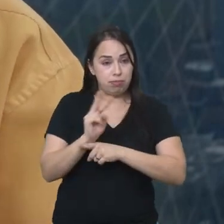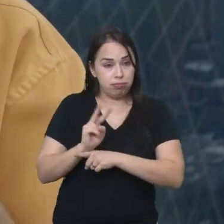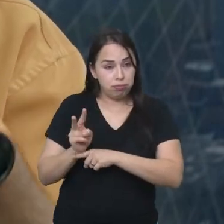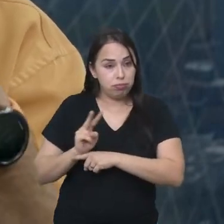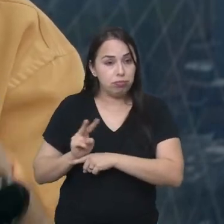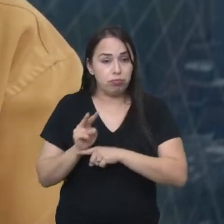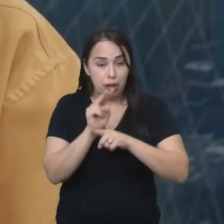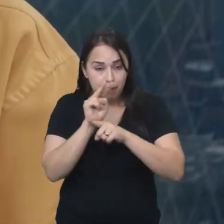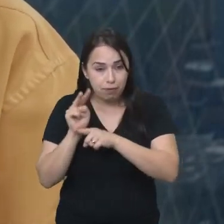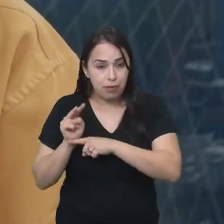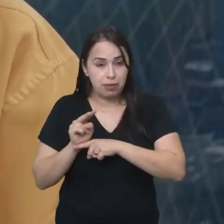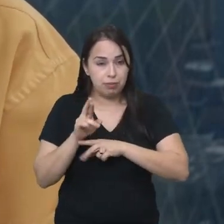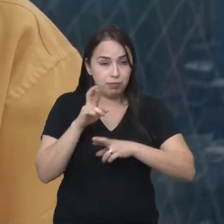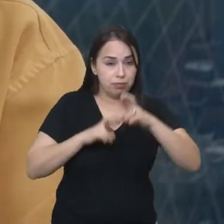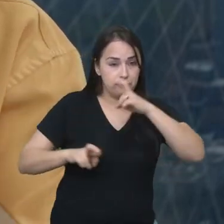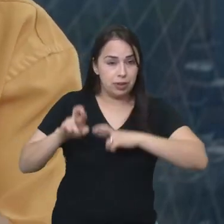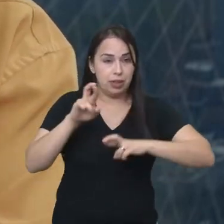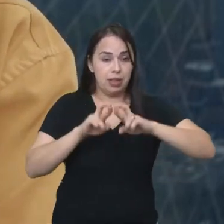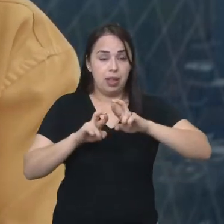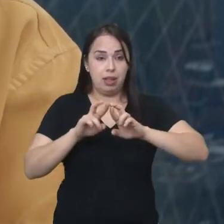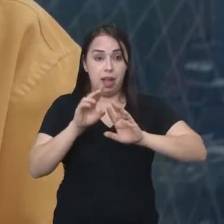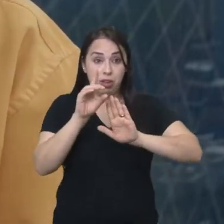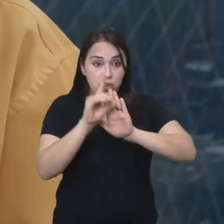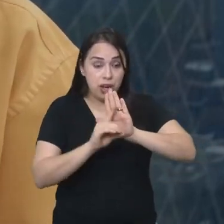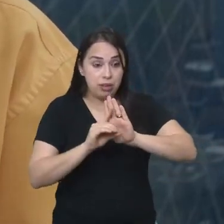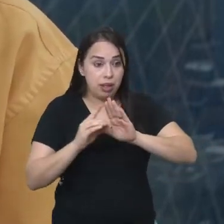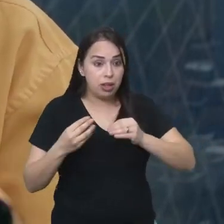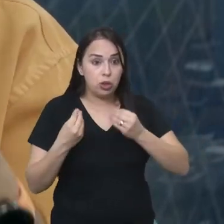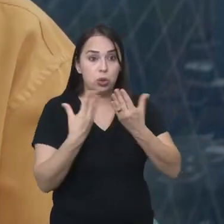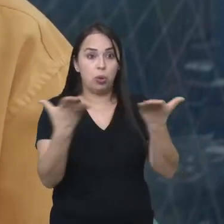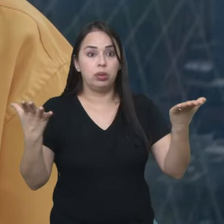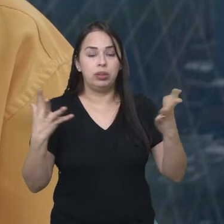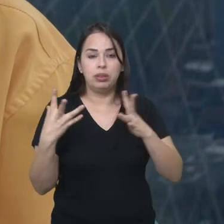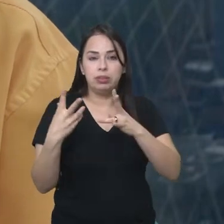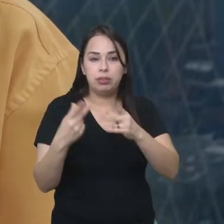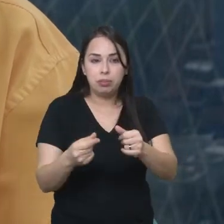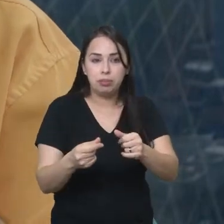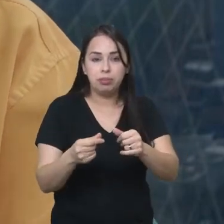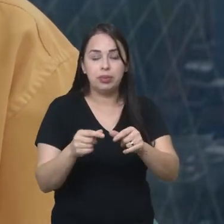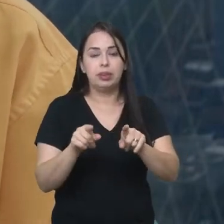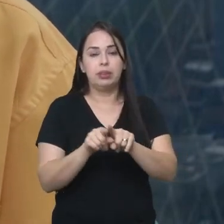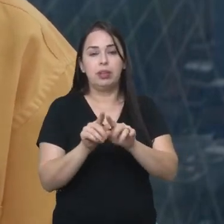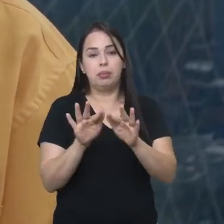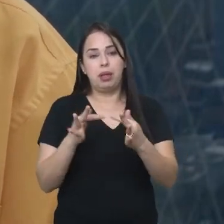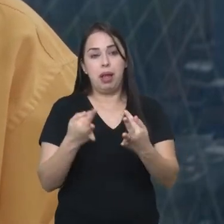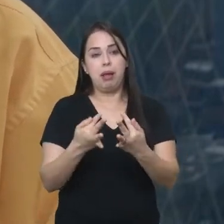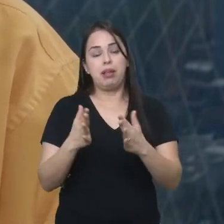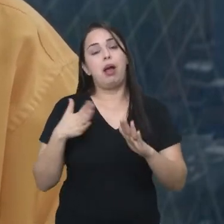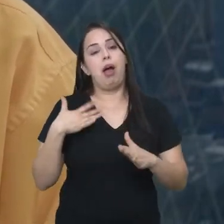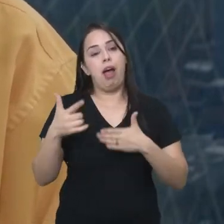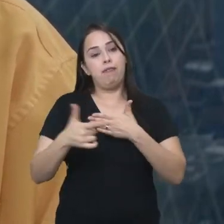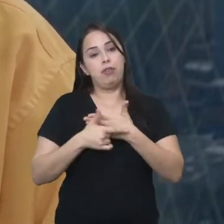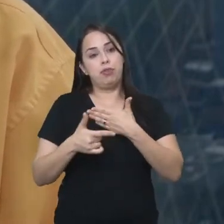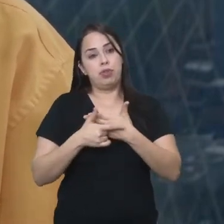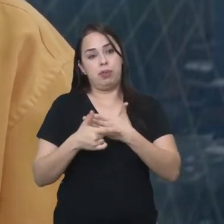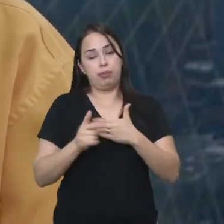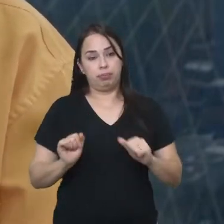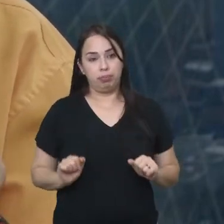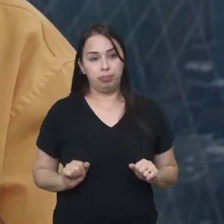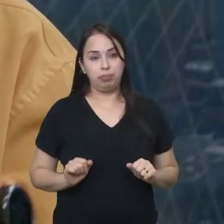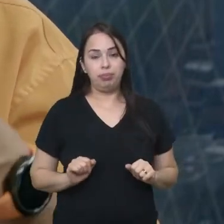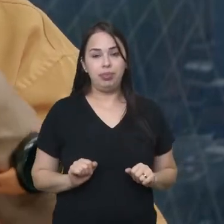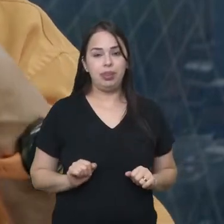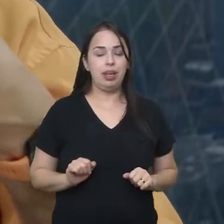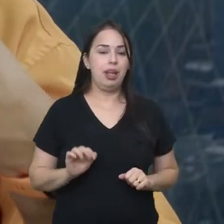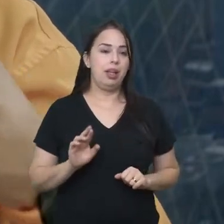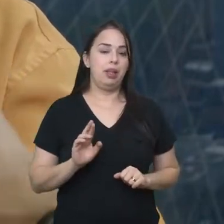direitos eles realmente sejam dados a todas as famílias e a proteção. Então, esse é o papel do Conselho Tutelar, né? Não